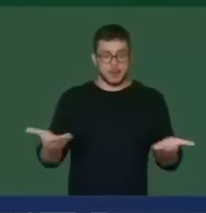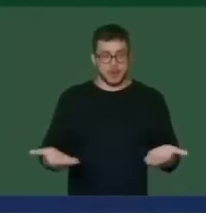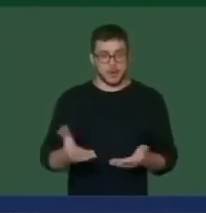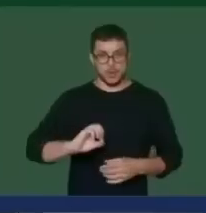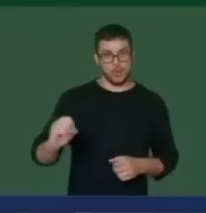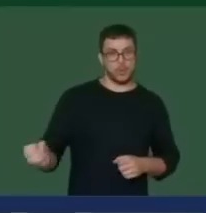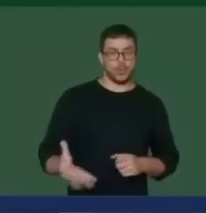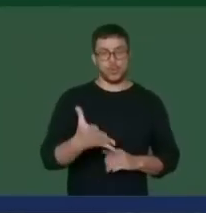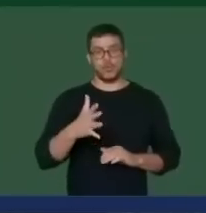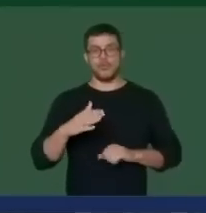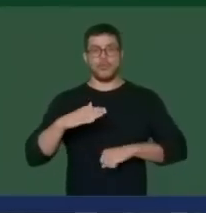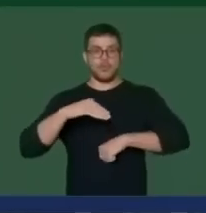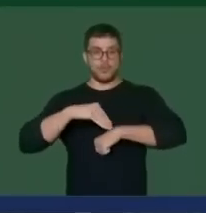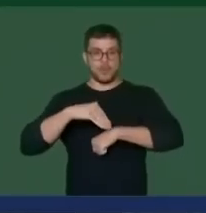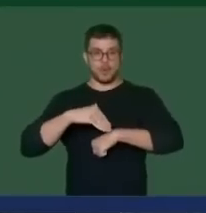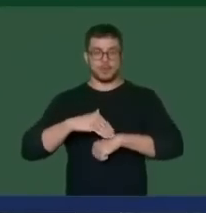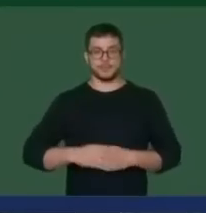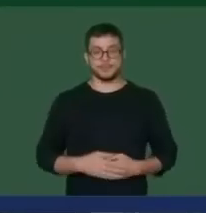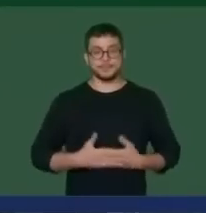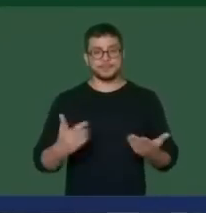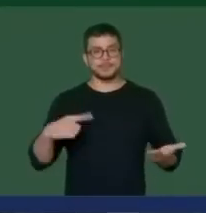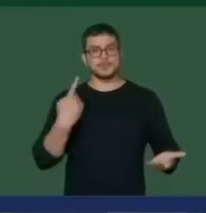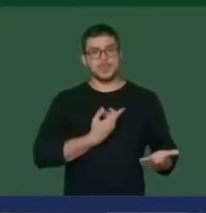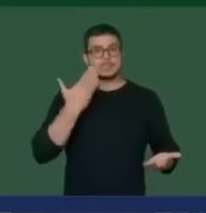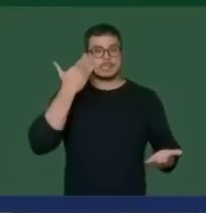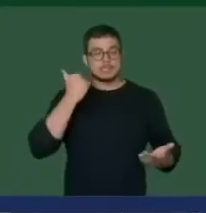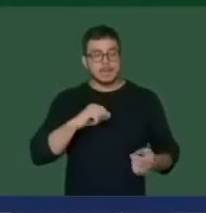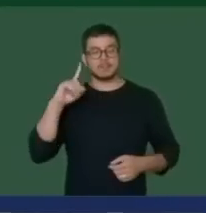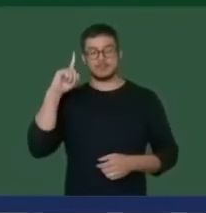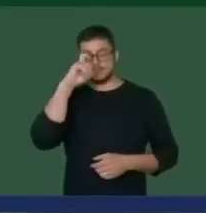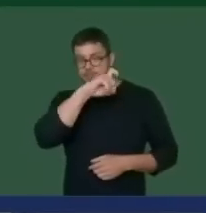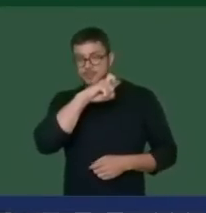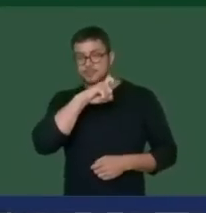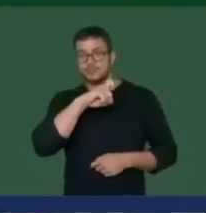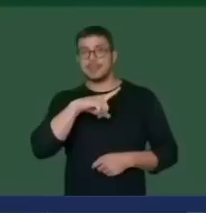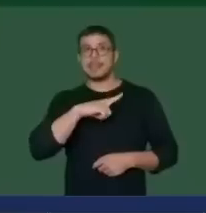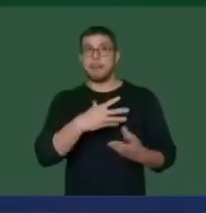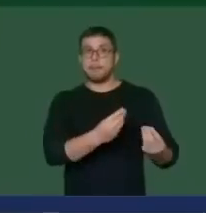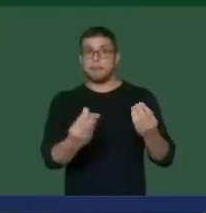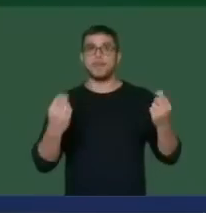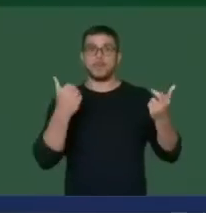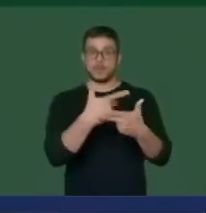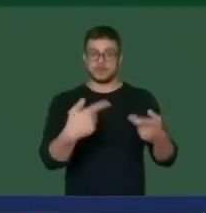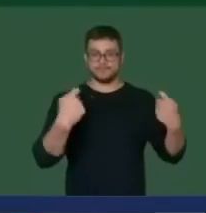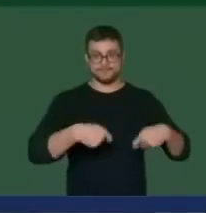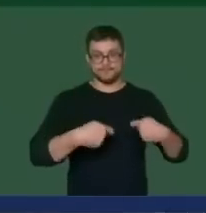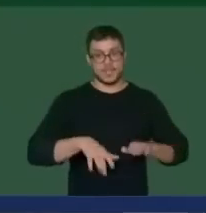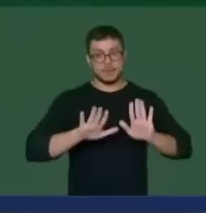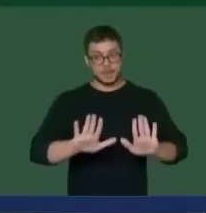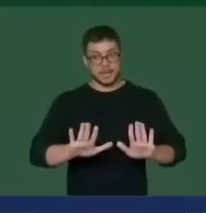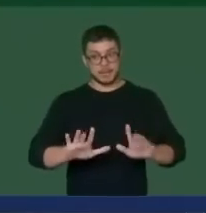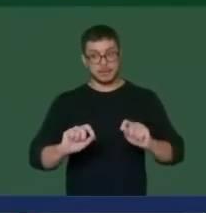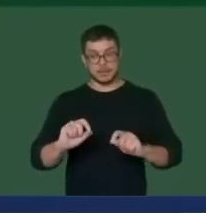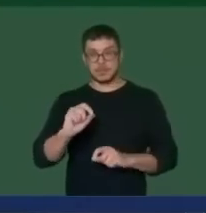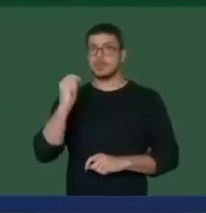cobertor é curto, e as necessidades sociais são gigantes, mas é justamente para isso que o Brasil conta